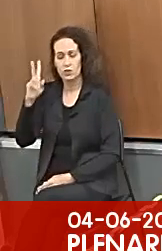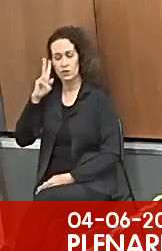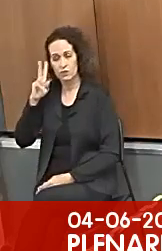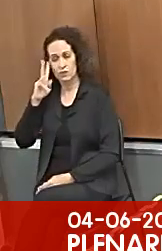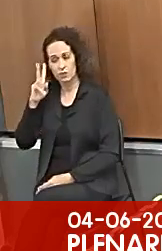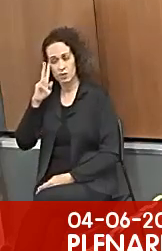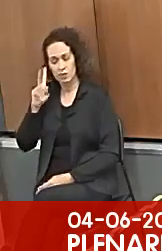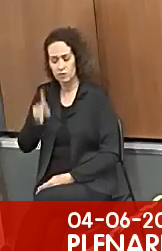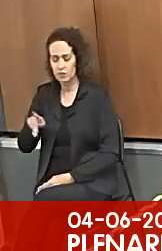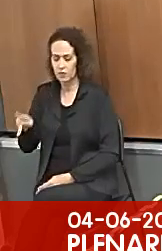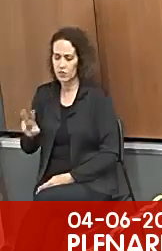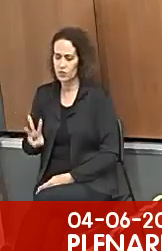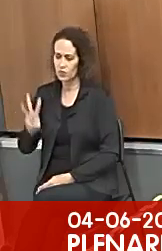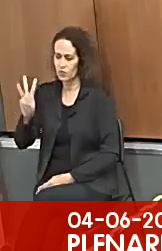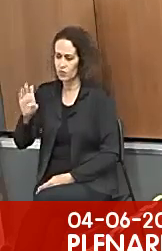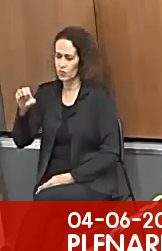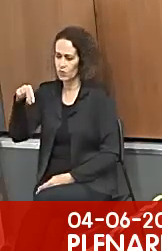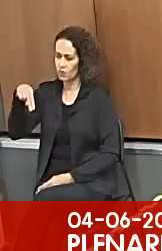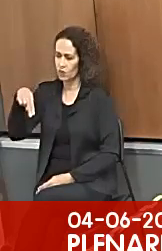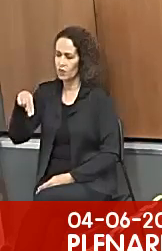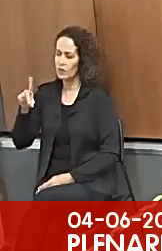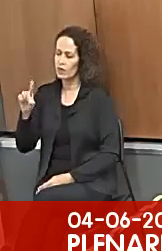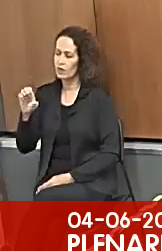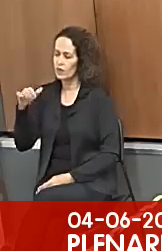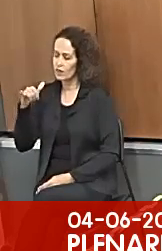o professor Wendel mencionava